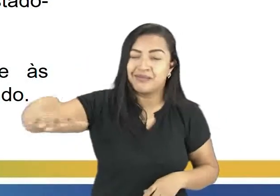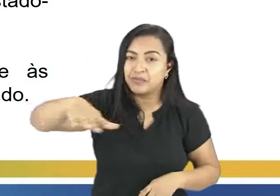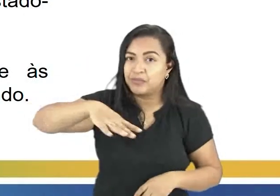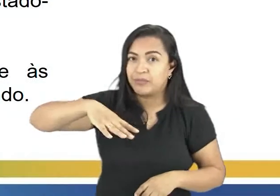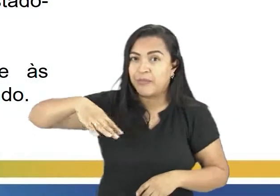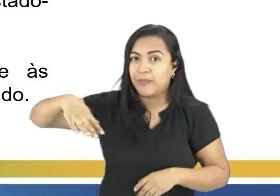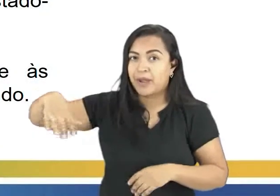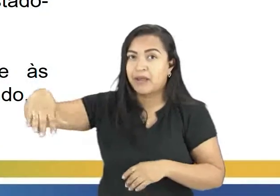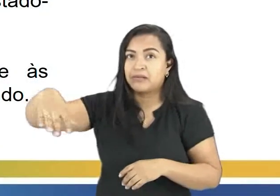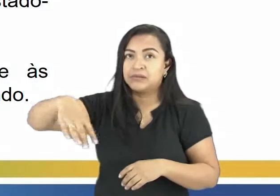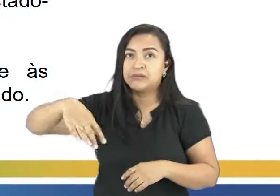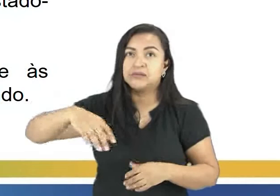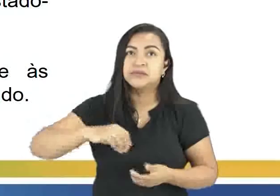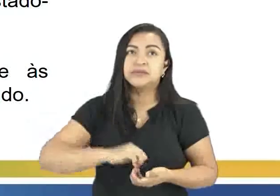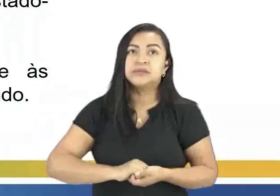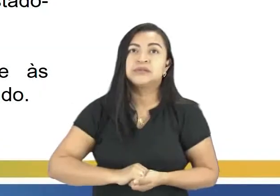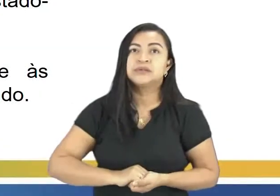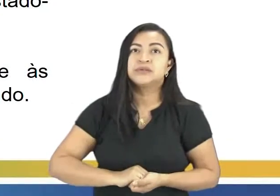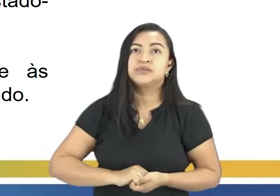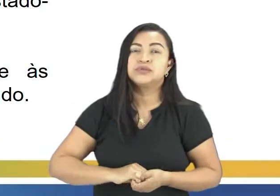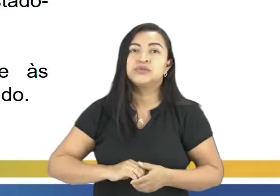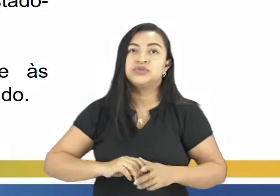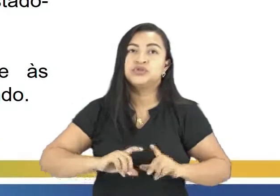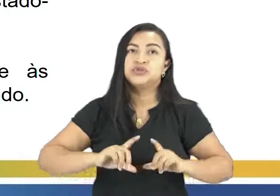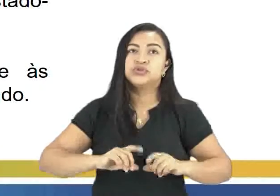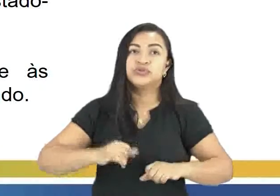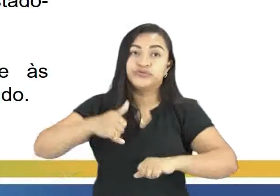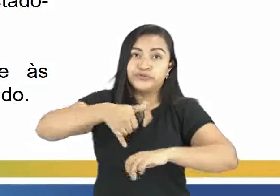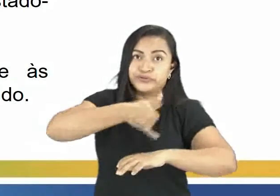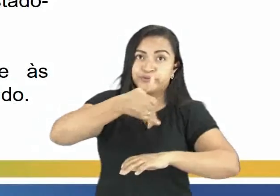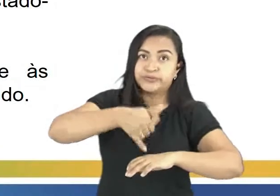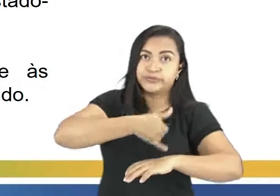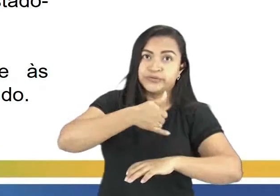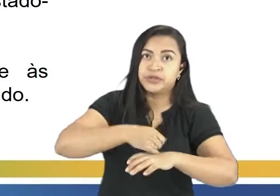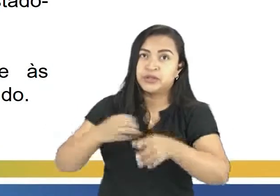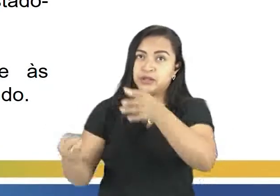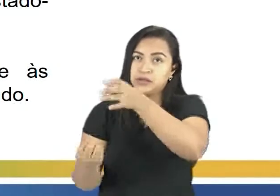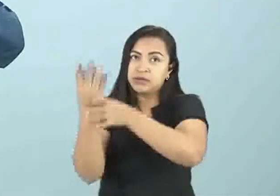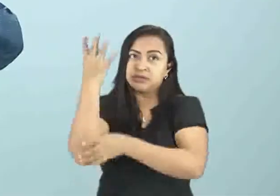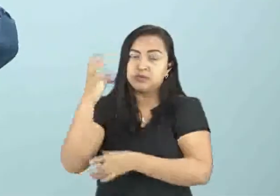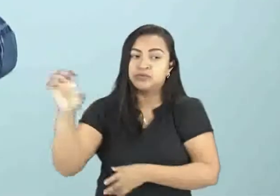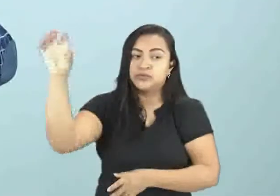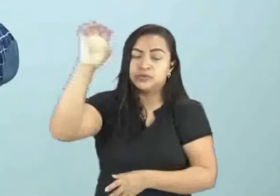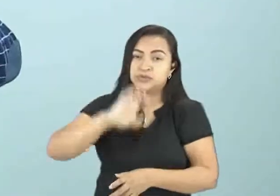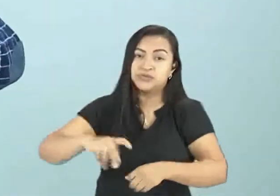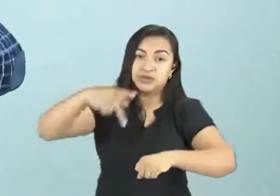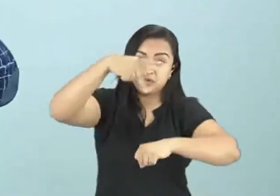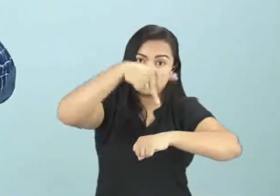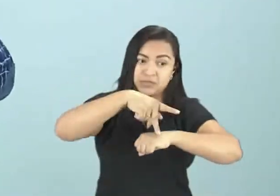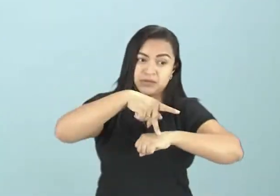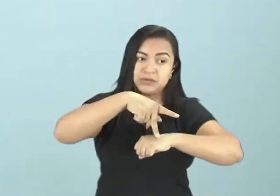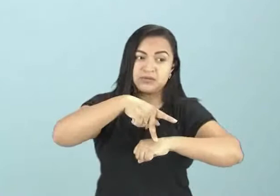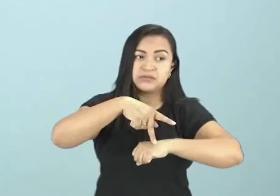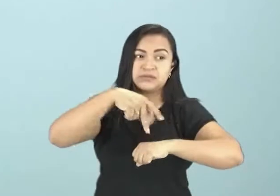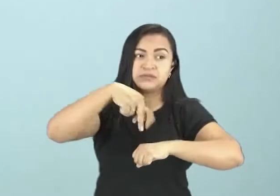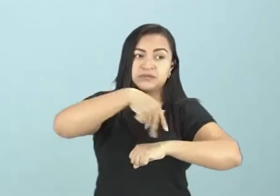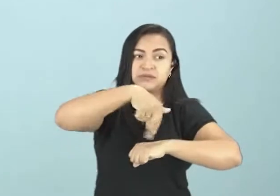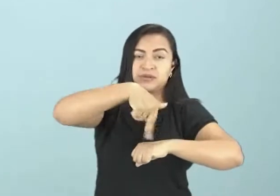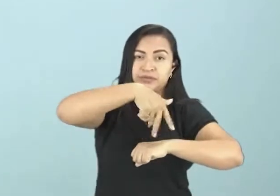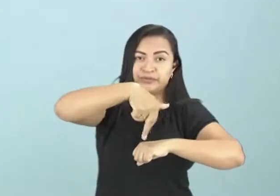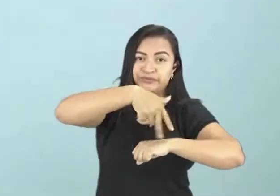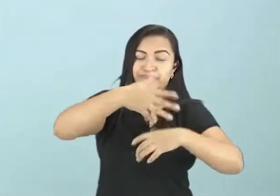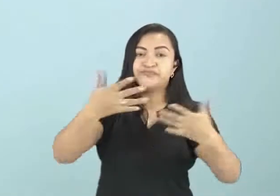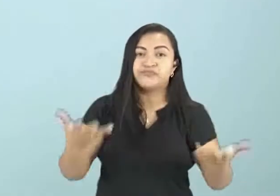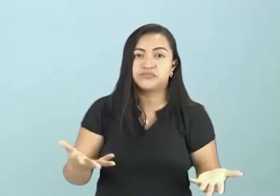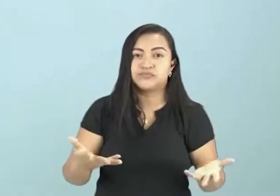a consequente criação de seu Estado-nação. Queridos, observe que a ideia realmente era